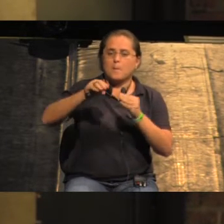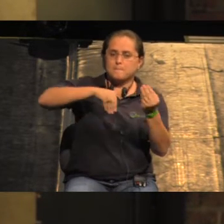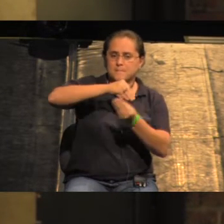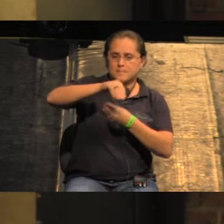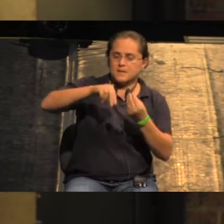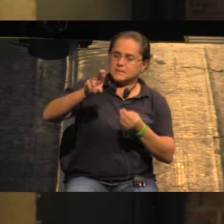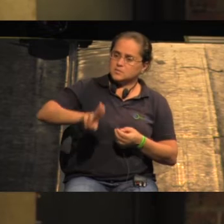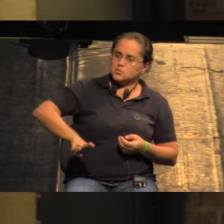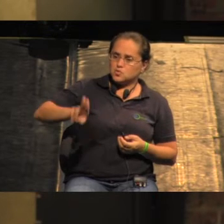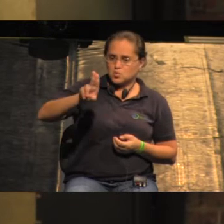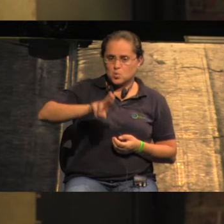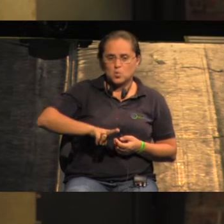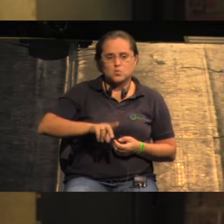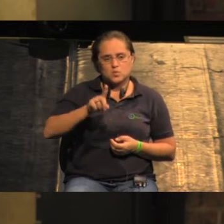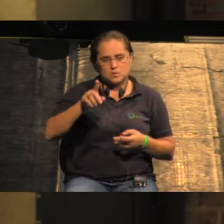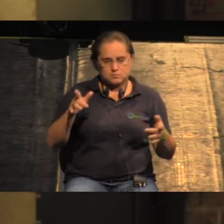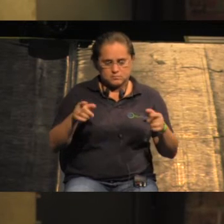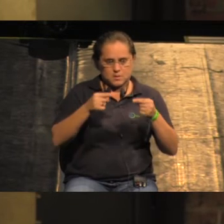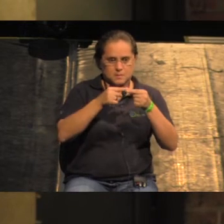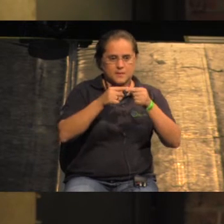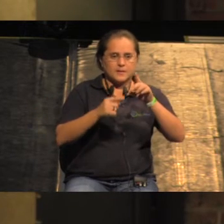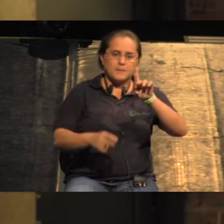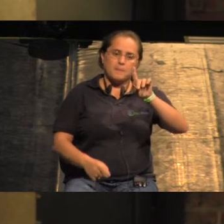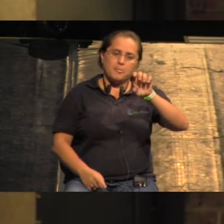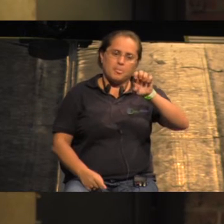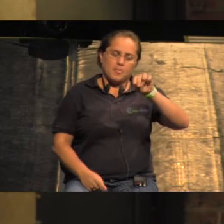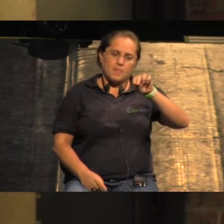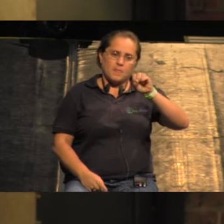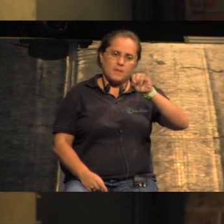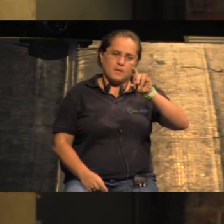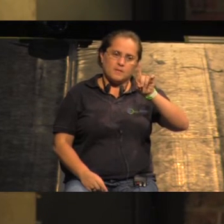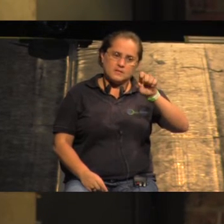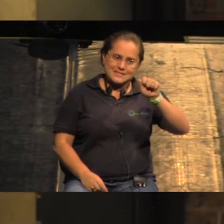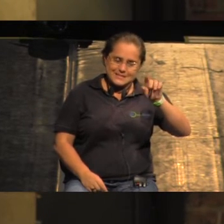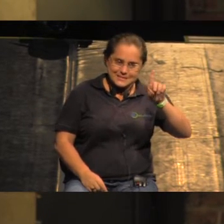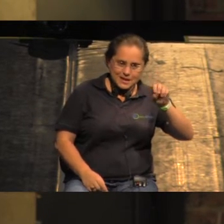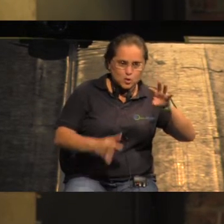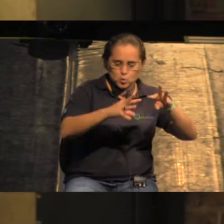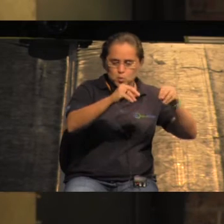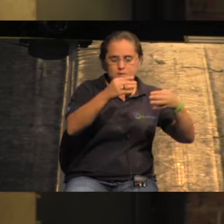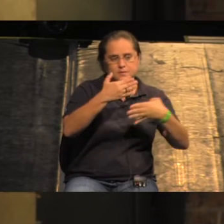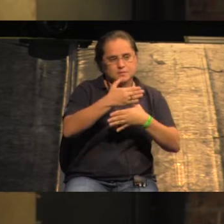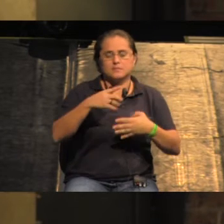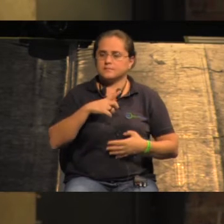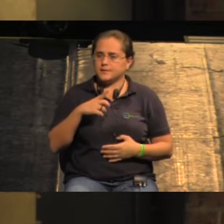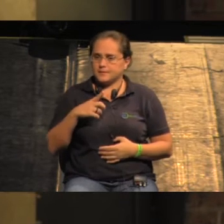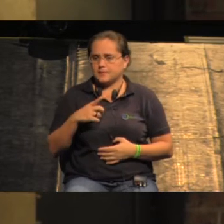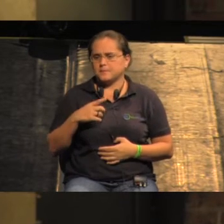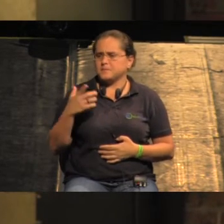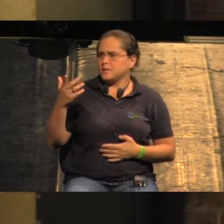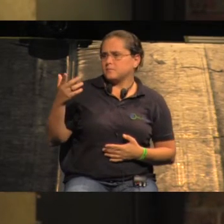remete ao mix de uso. E isso tem tudo a ver com a densidade em que as cidades vão adquirindo com o